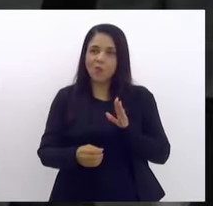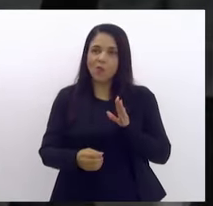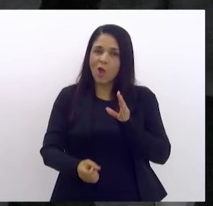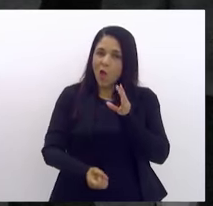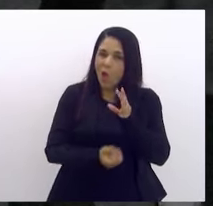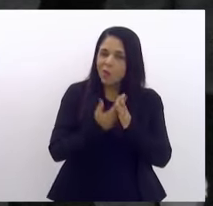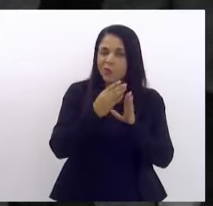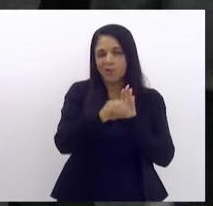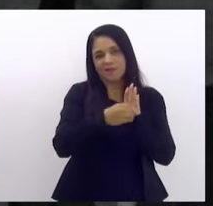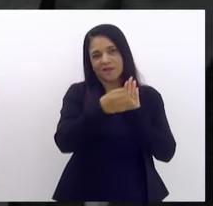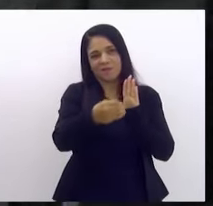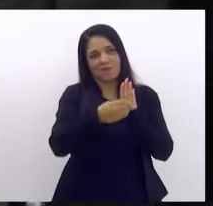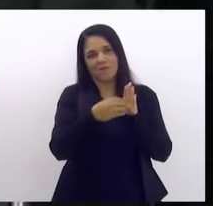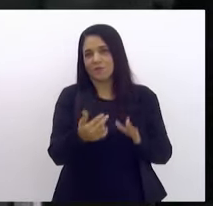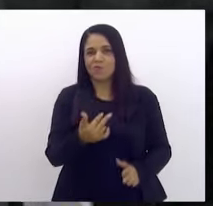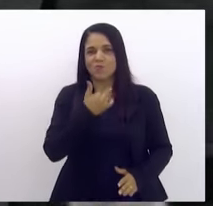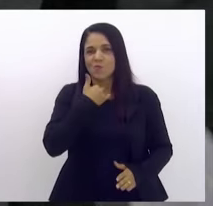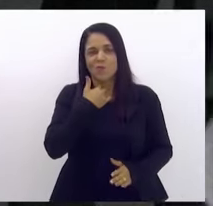dar o parecer.